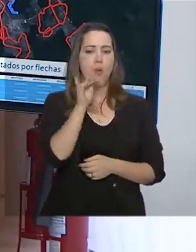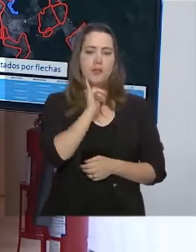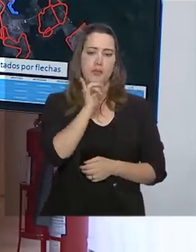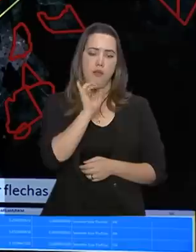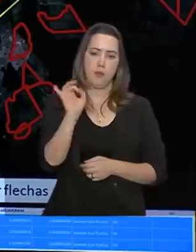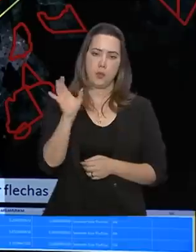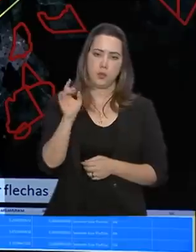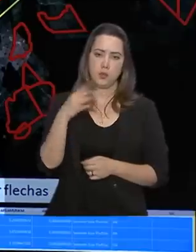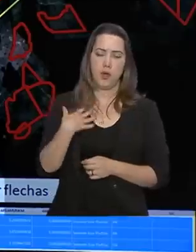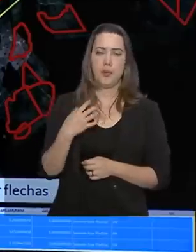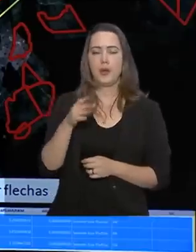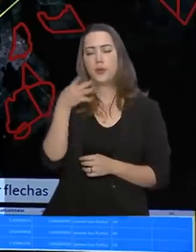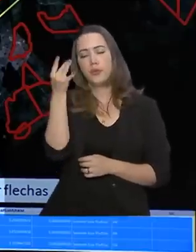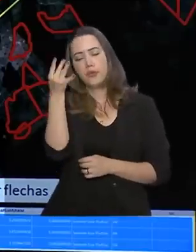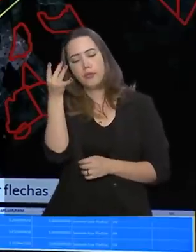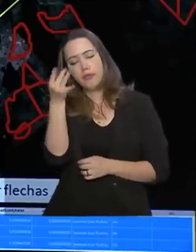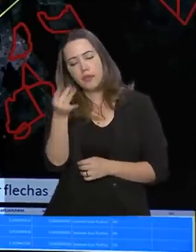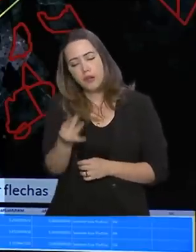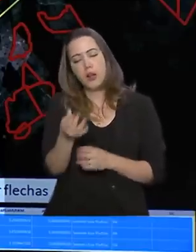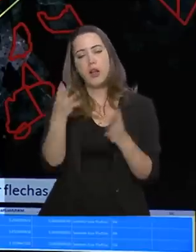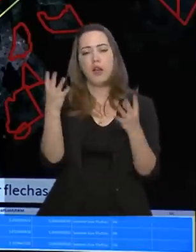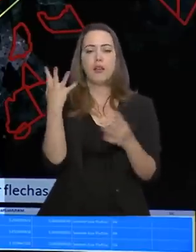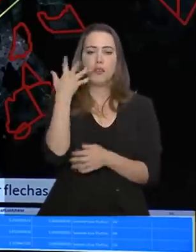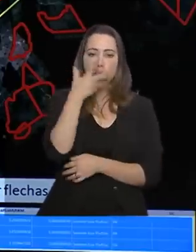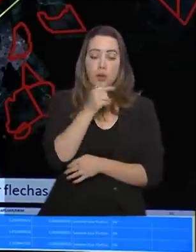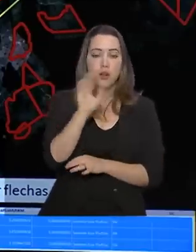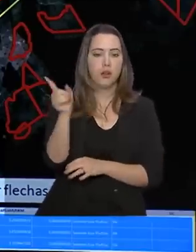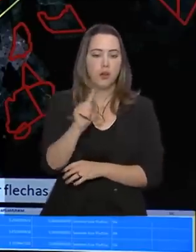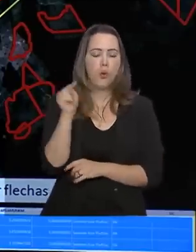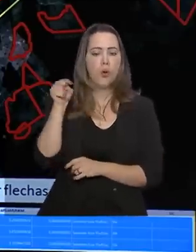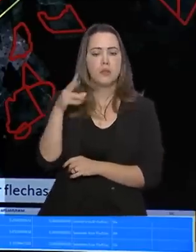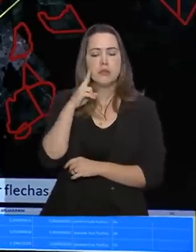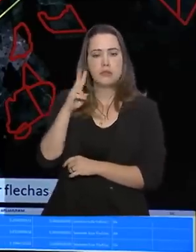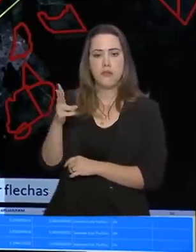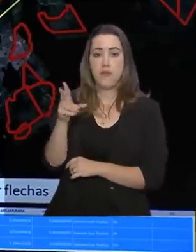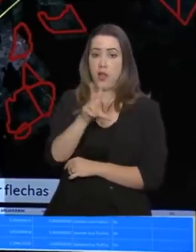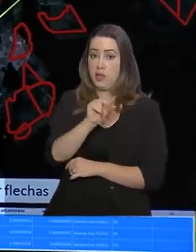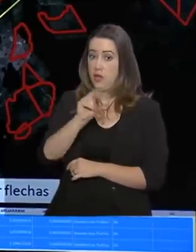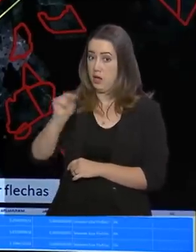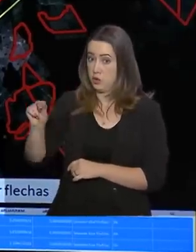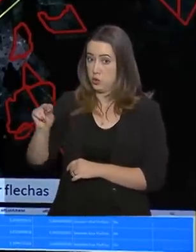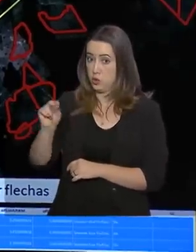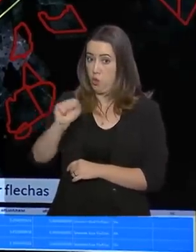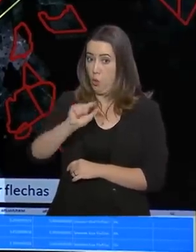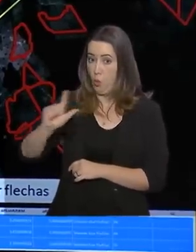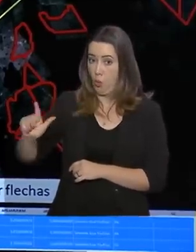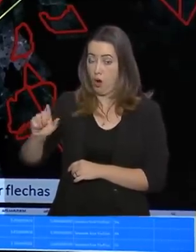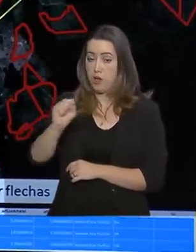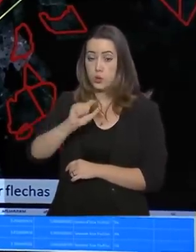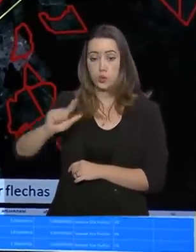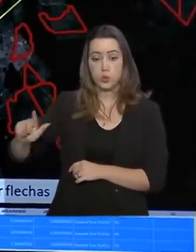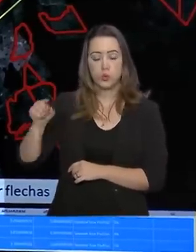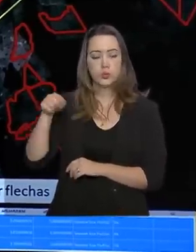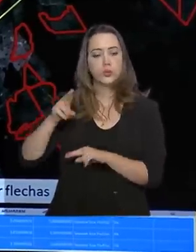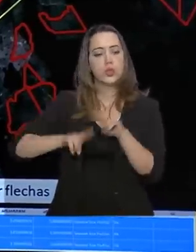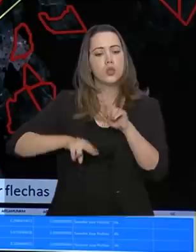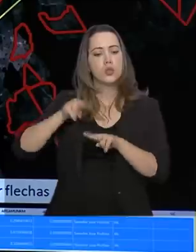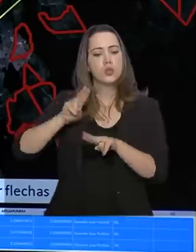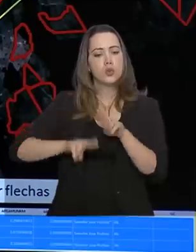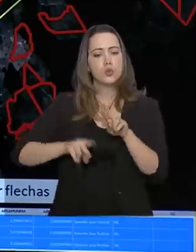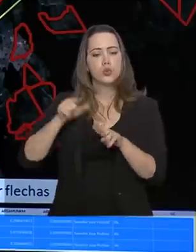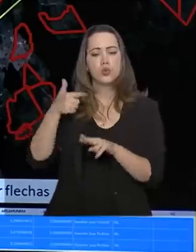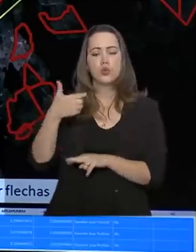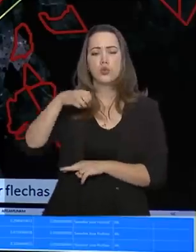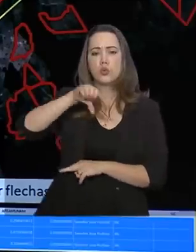para não me alongar demais áreas em azul aqueles que foram emitidos em junho de 1911 a áreas em vermelho